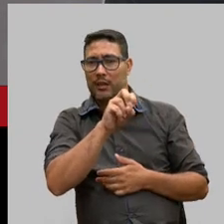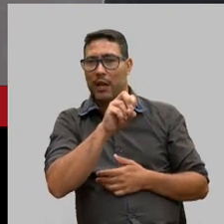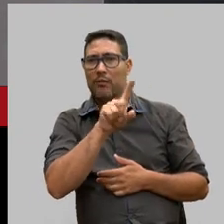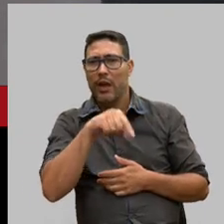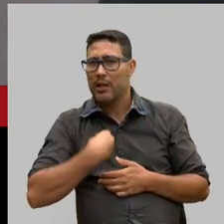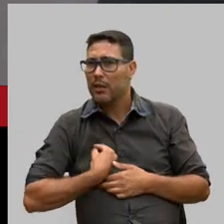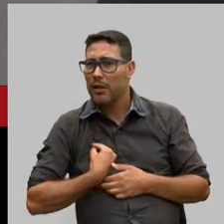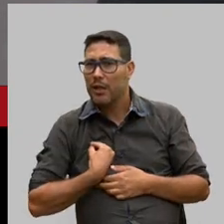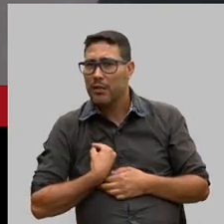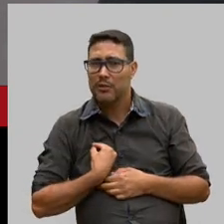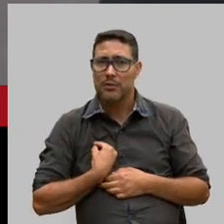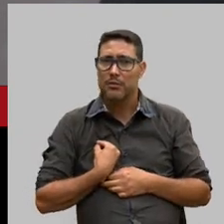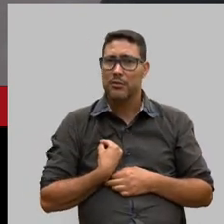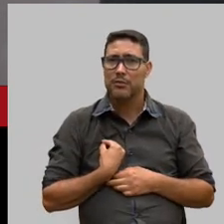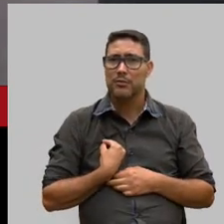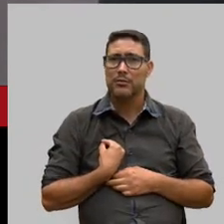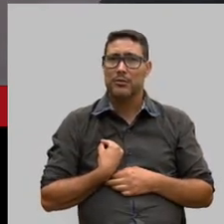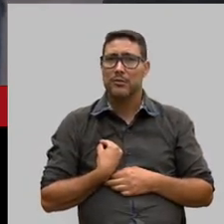Dr